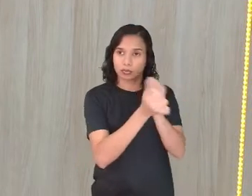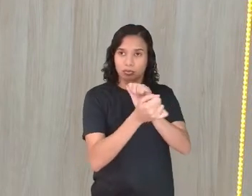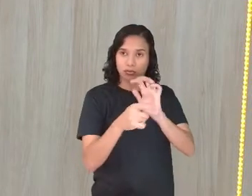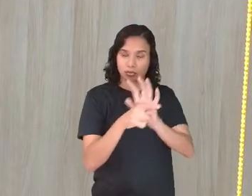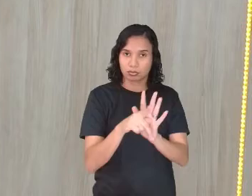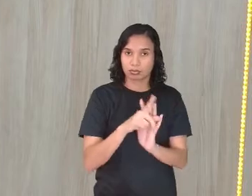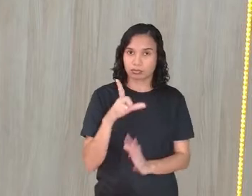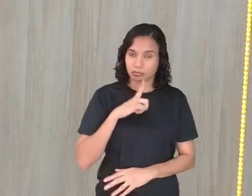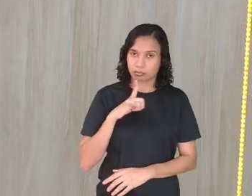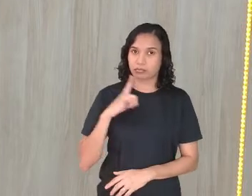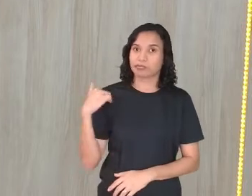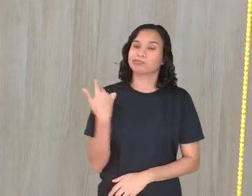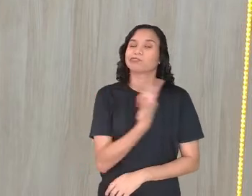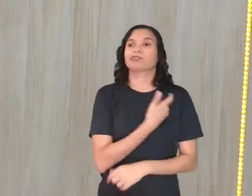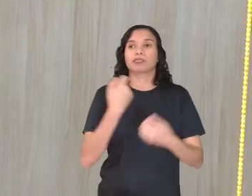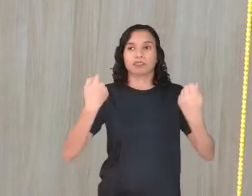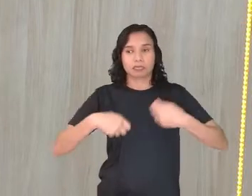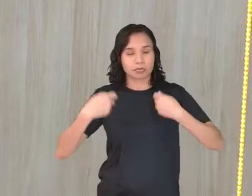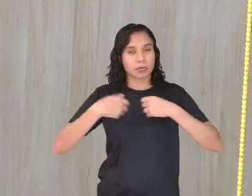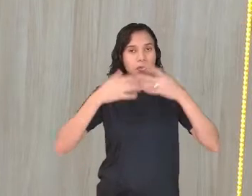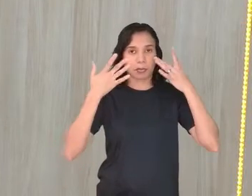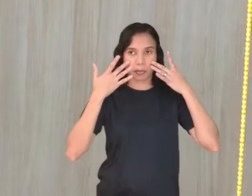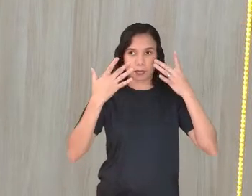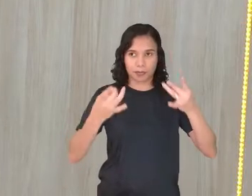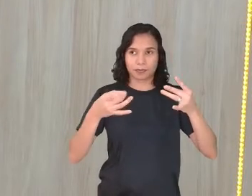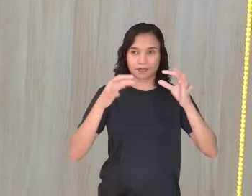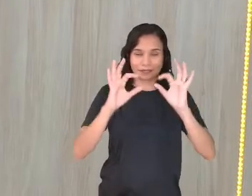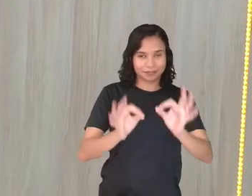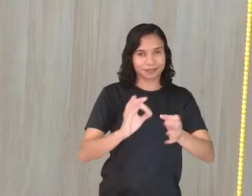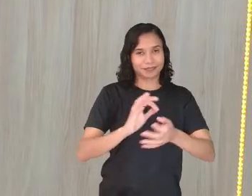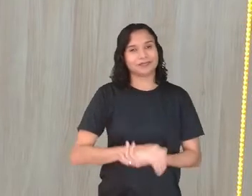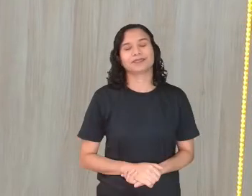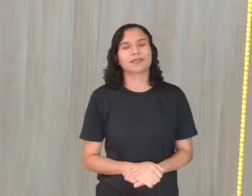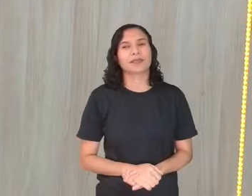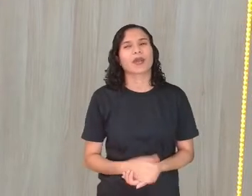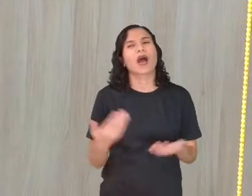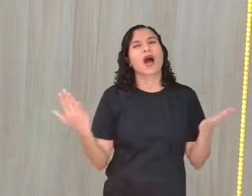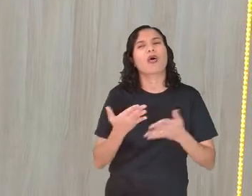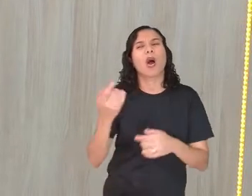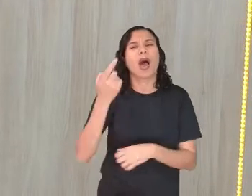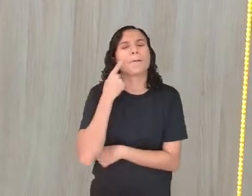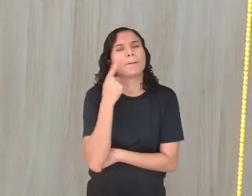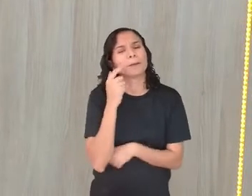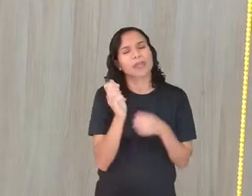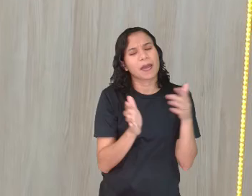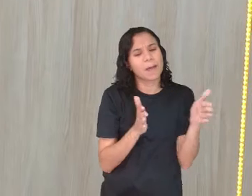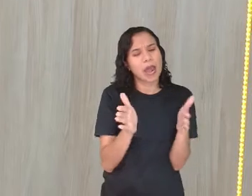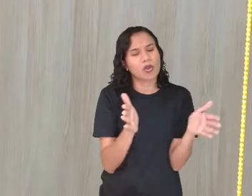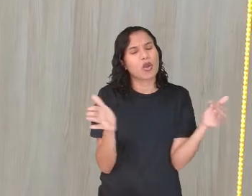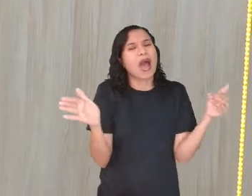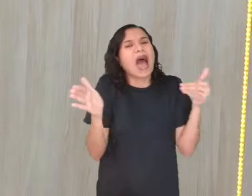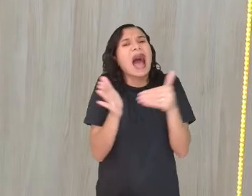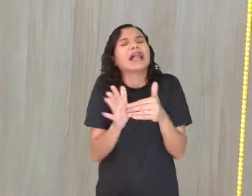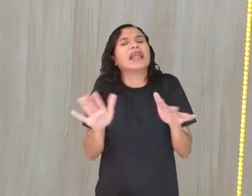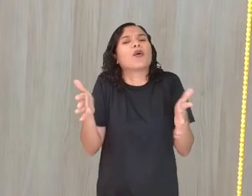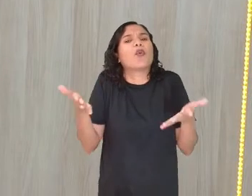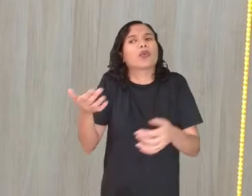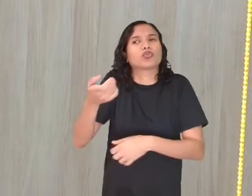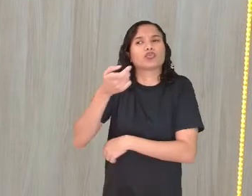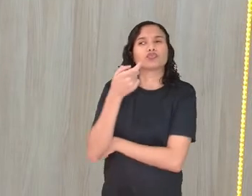escravizada. Então, por isso que é bom a gente ficar atento, certo? E esse período durou até quando, hein,